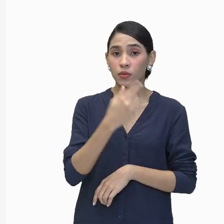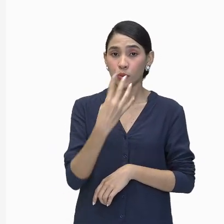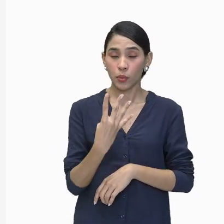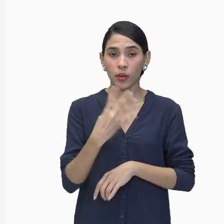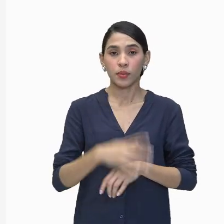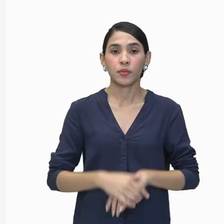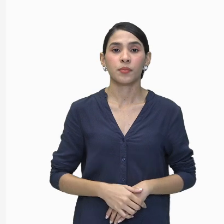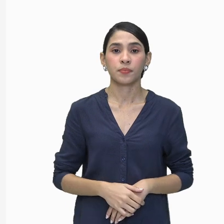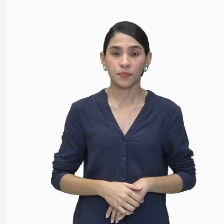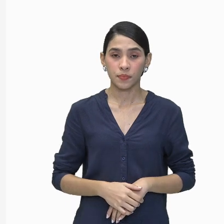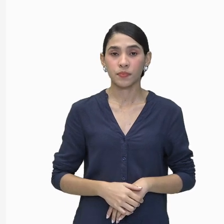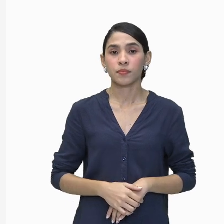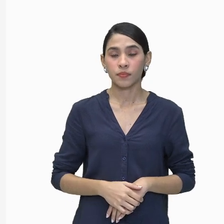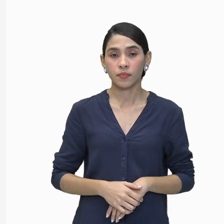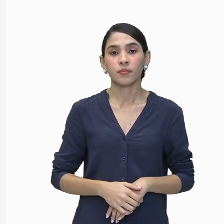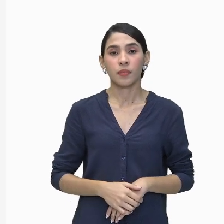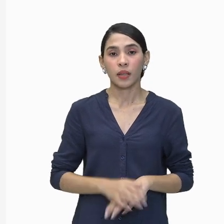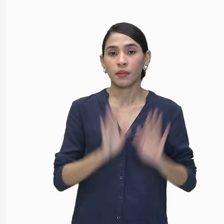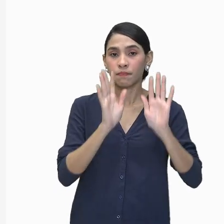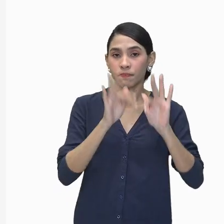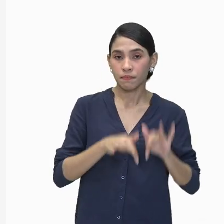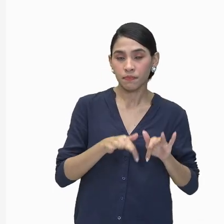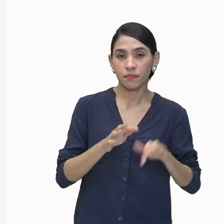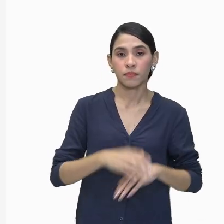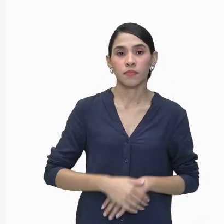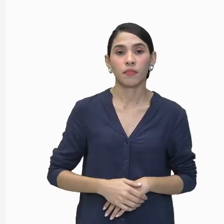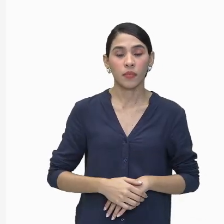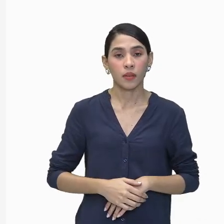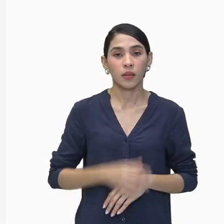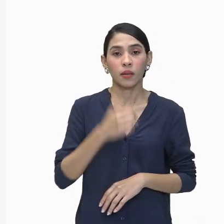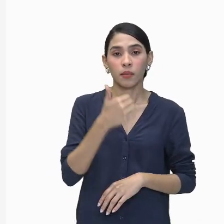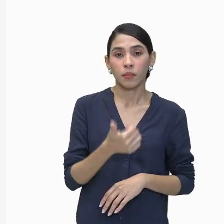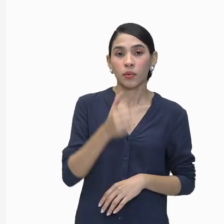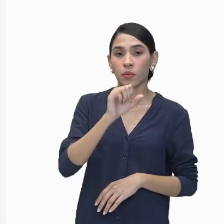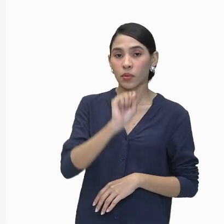1824 vai ser deixada de lado. Então, em